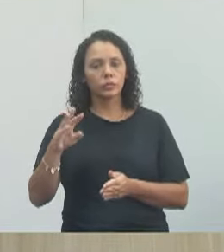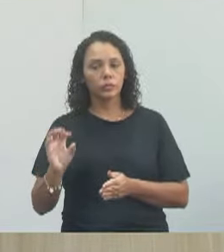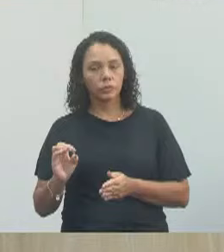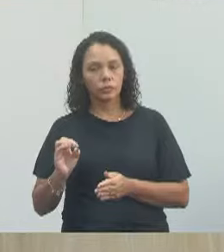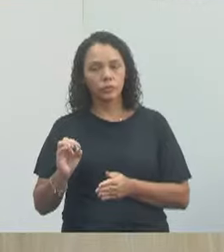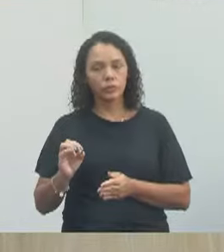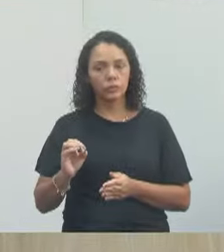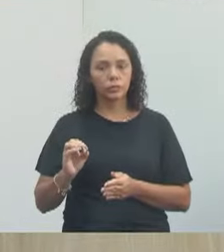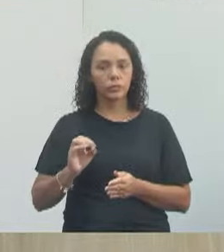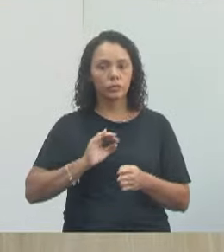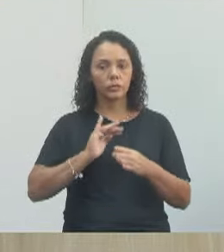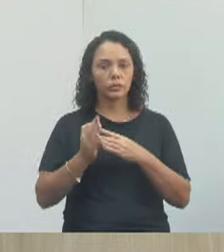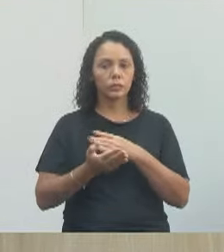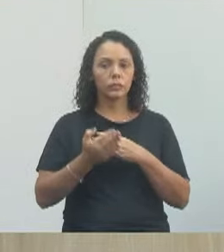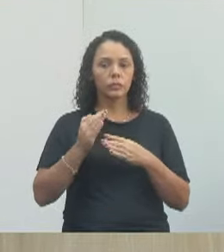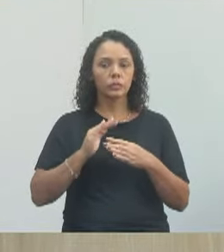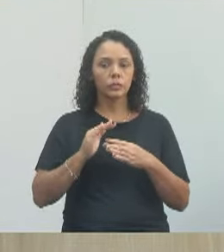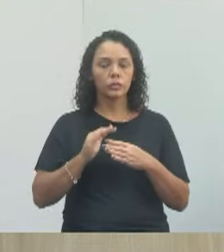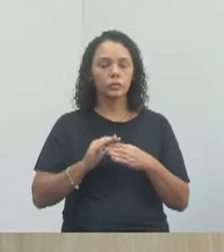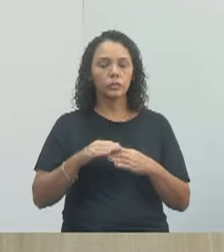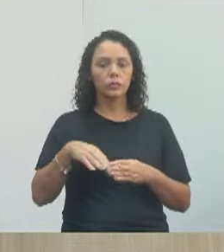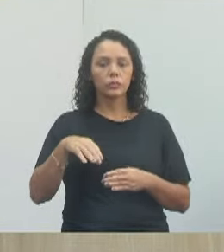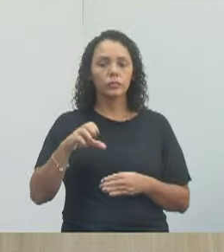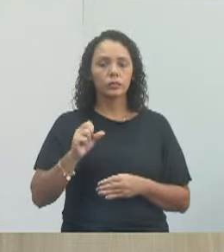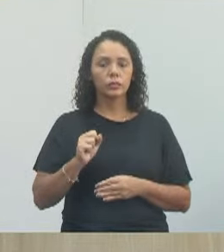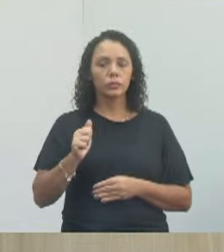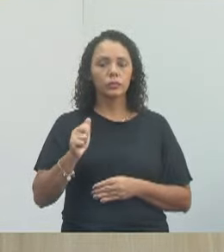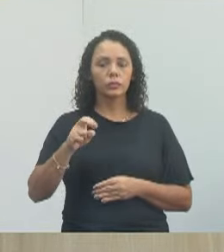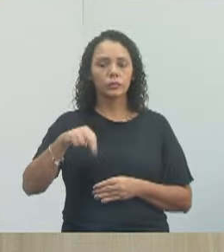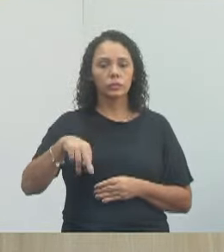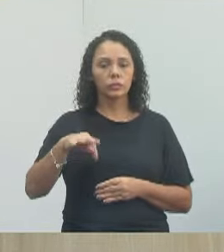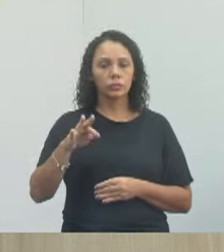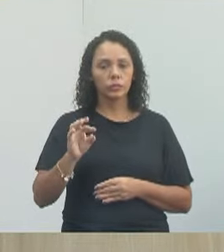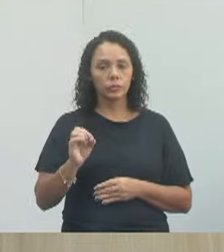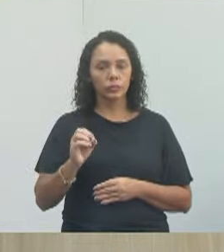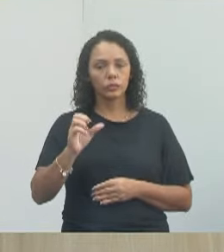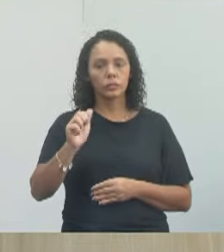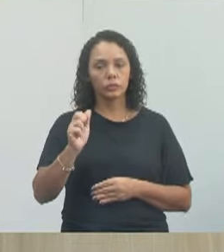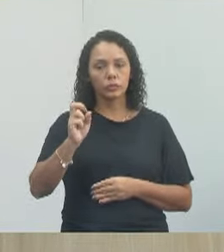romul Ross no Jardim Santo Antônio da Boa Vista